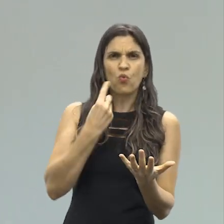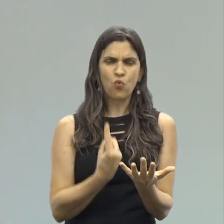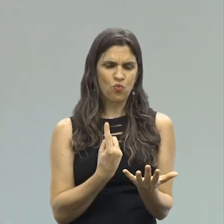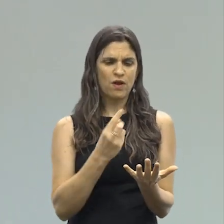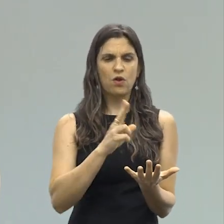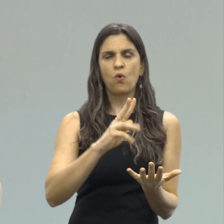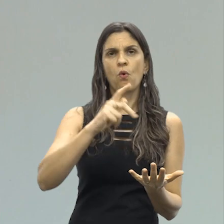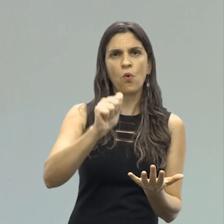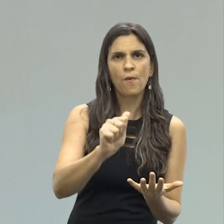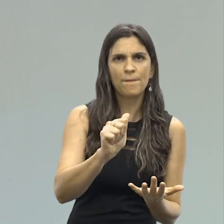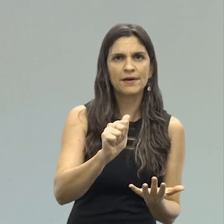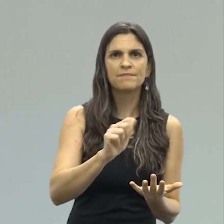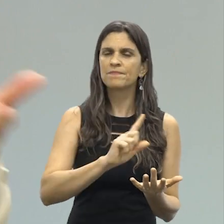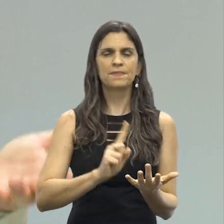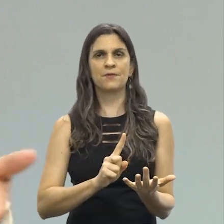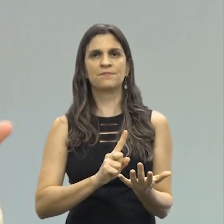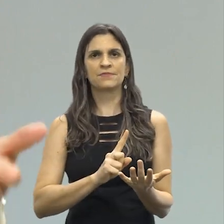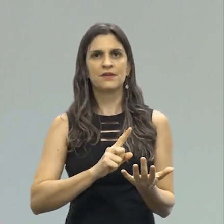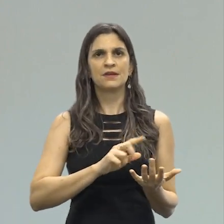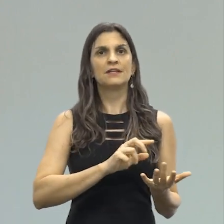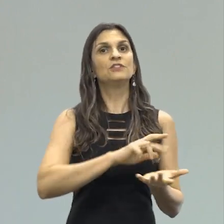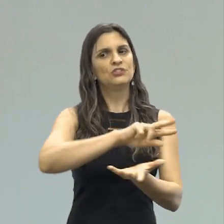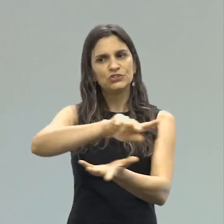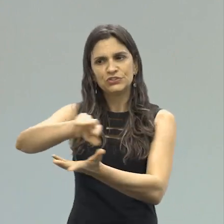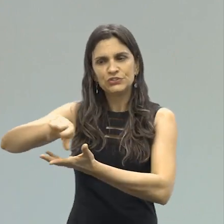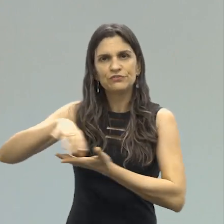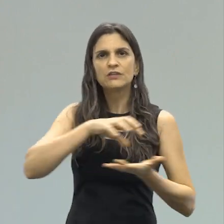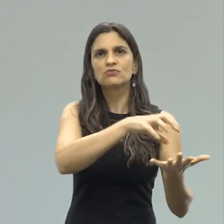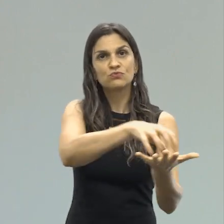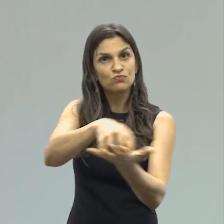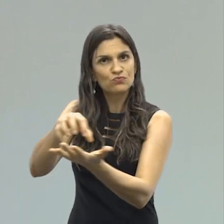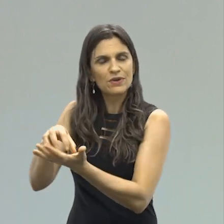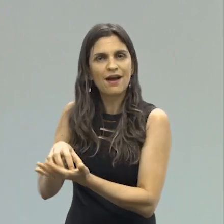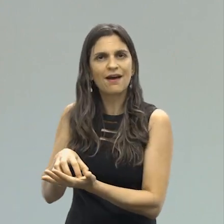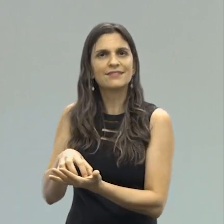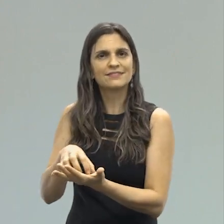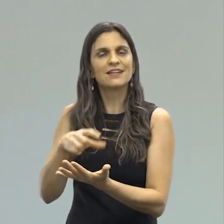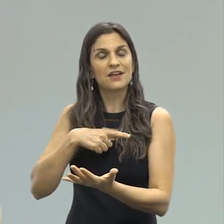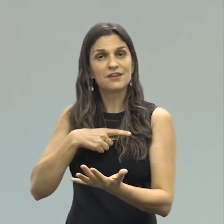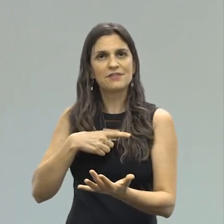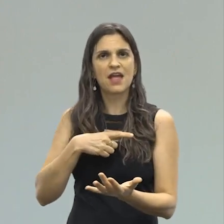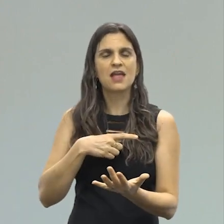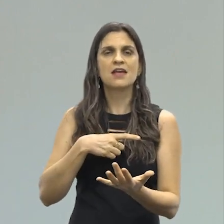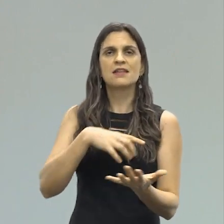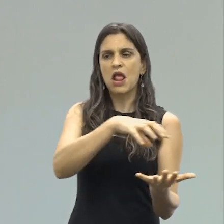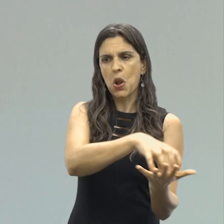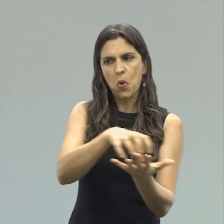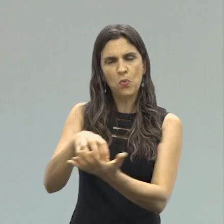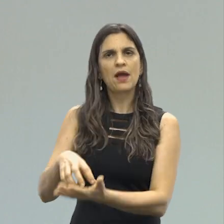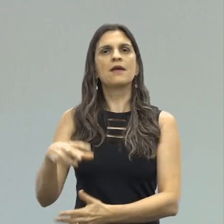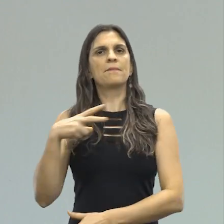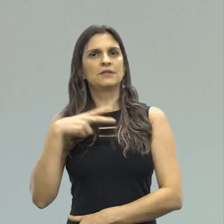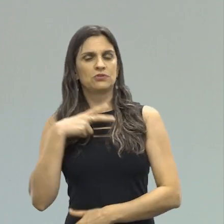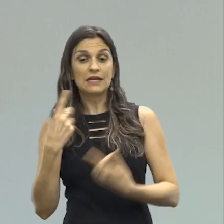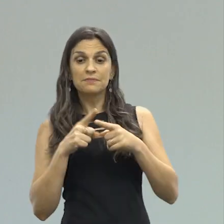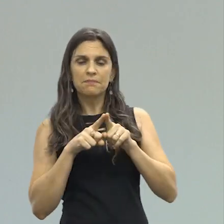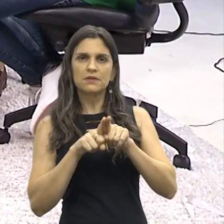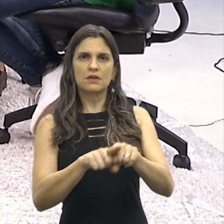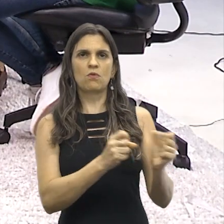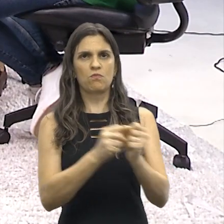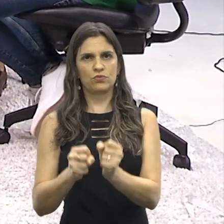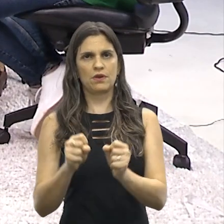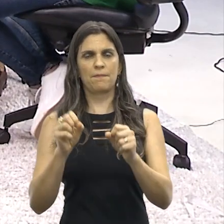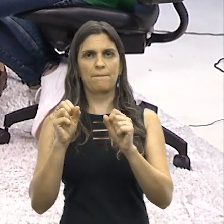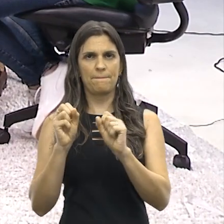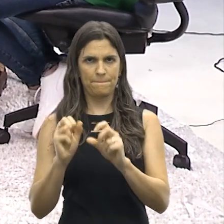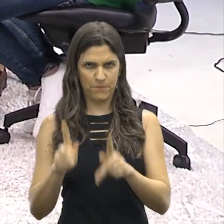de serviços de qualidade que pode ser, sim, prestado pelas clínicas veterinárias particulares através de uma parceria com o poder público. Tem